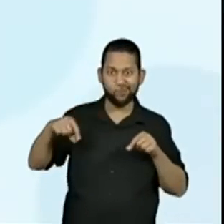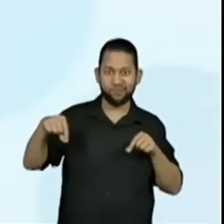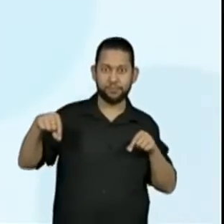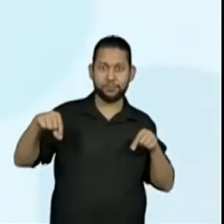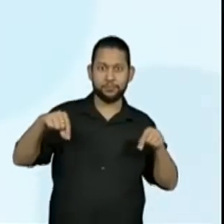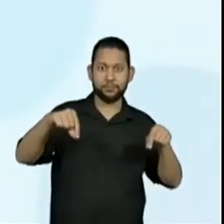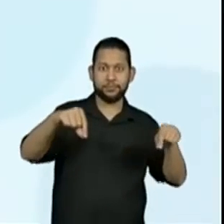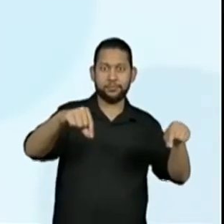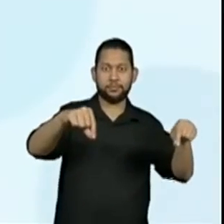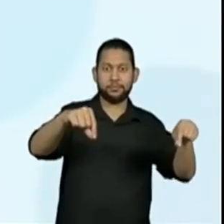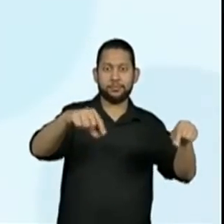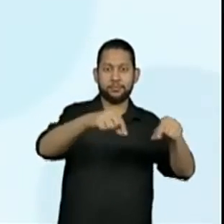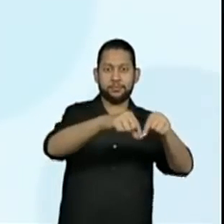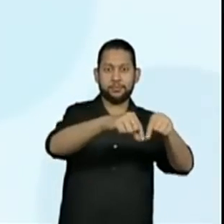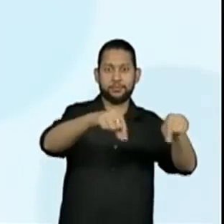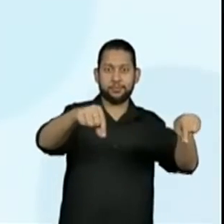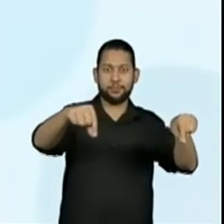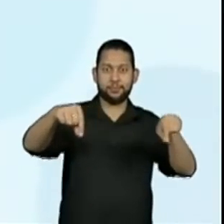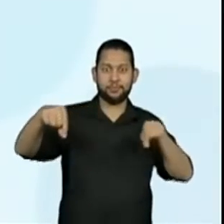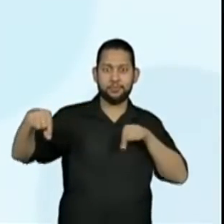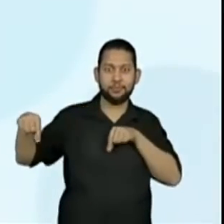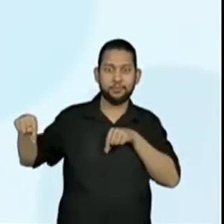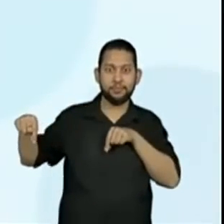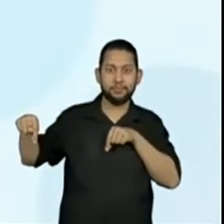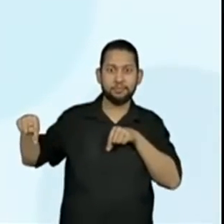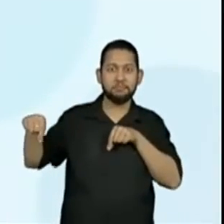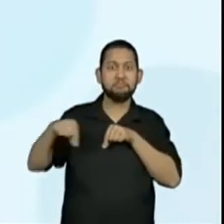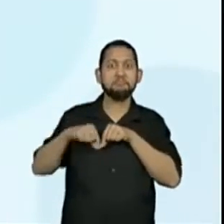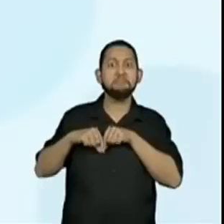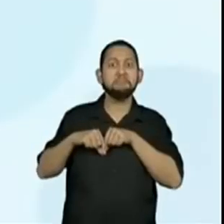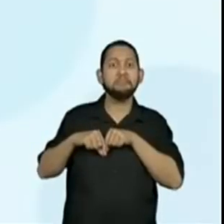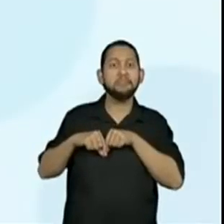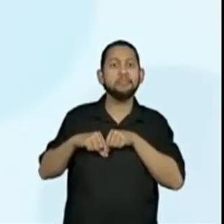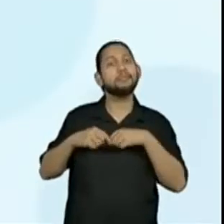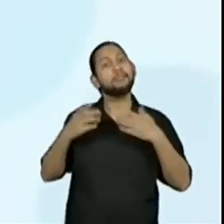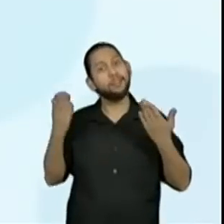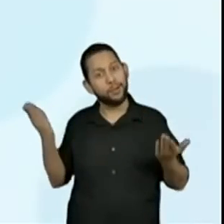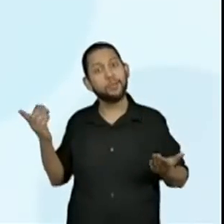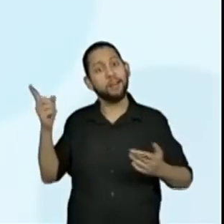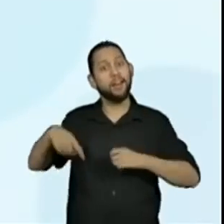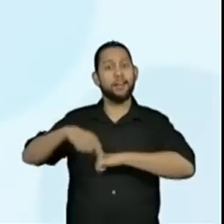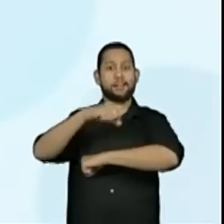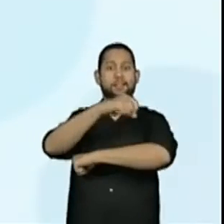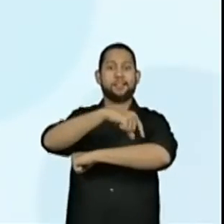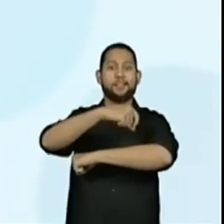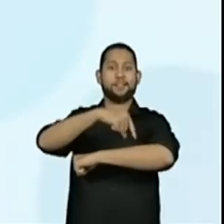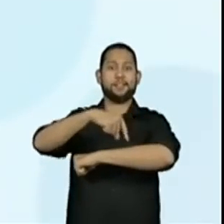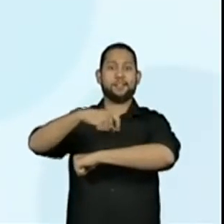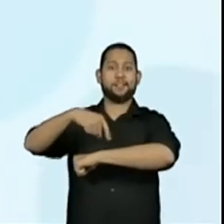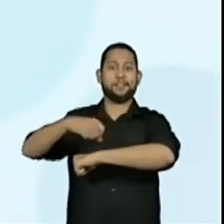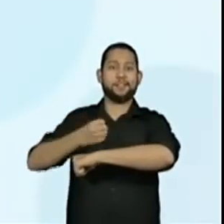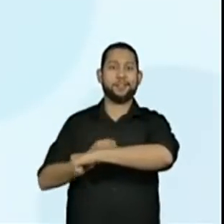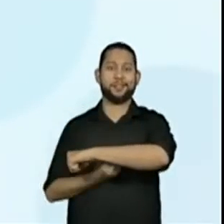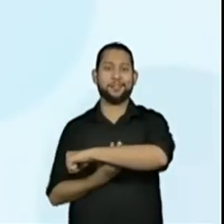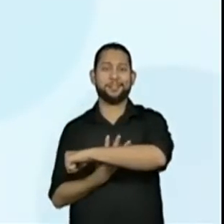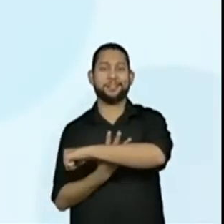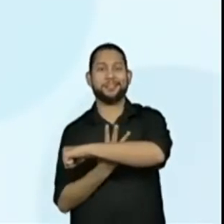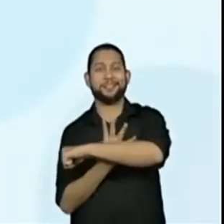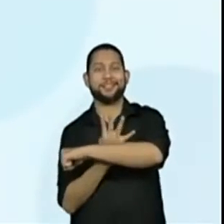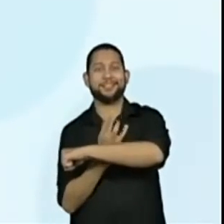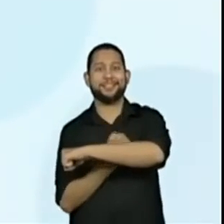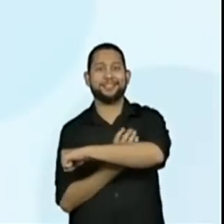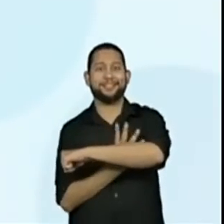nessa parte temos o quê uma horta a gente pode afirmar que é